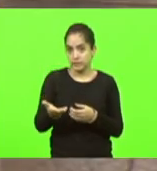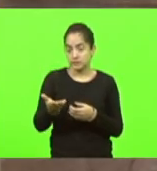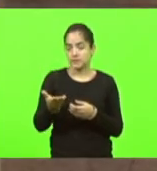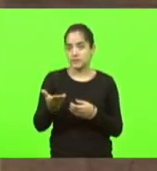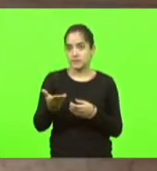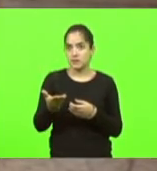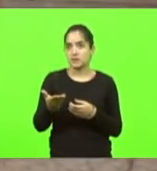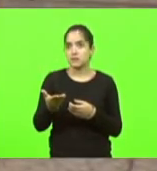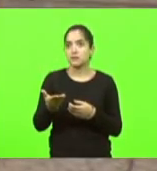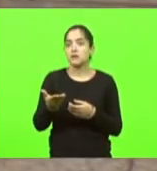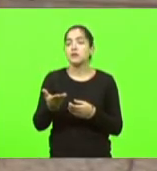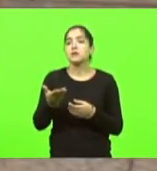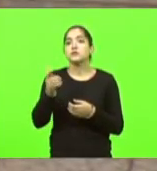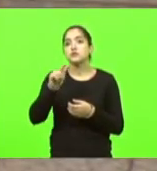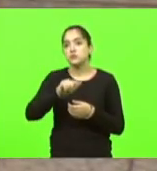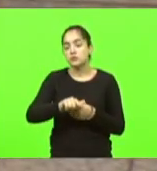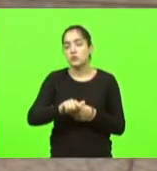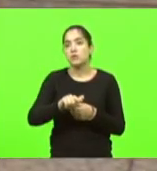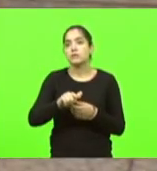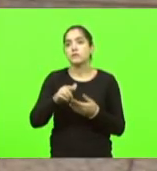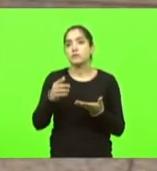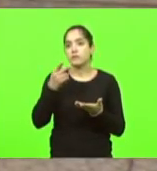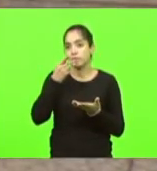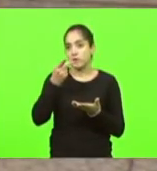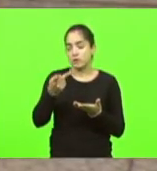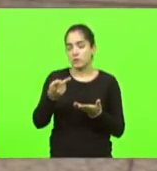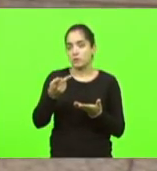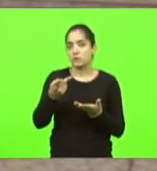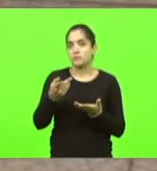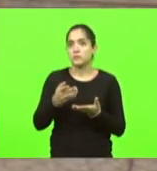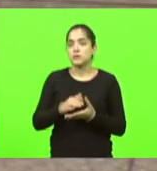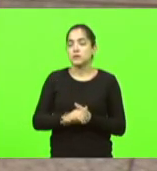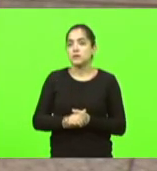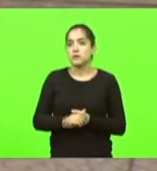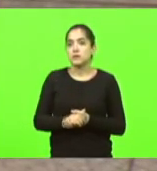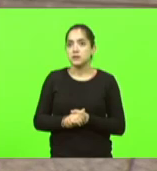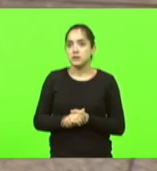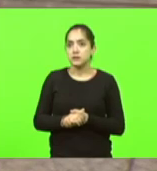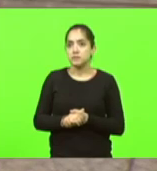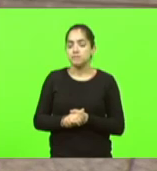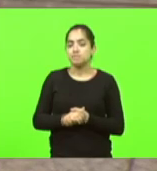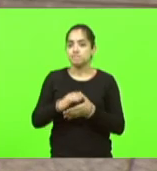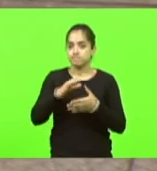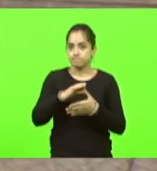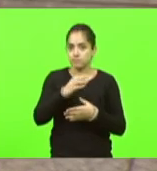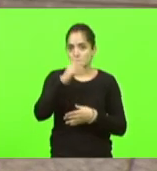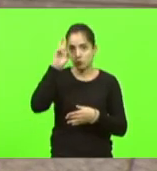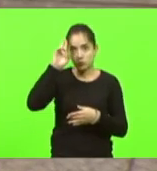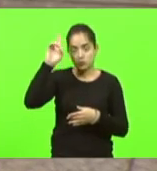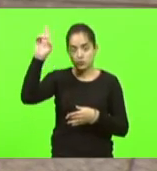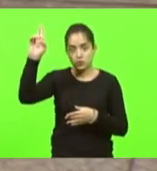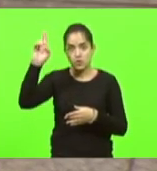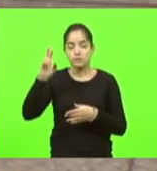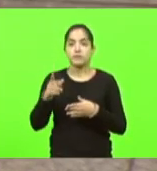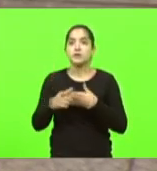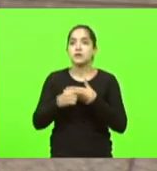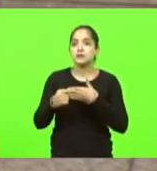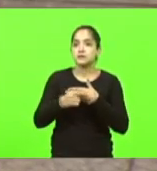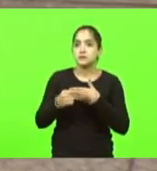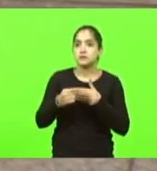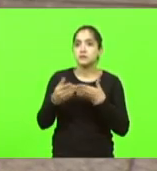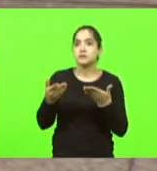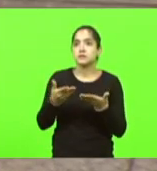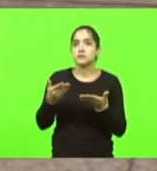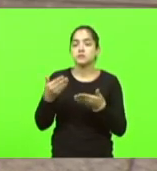redobrou que irá E também o chefe da casa civil está no plenário